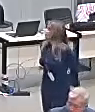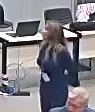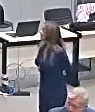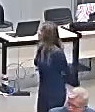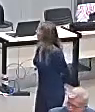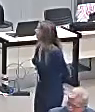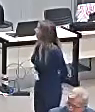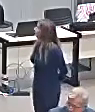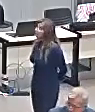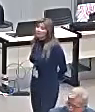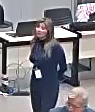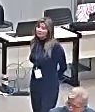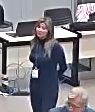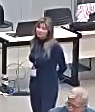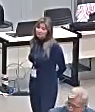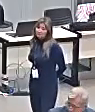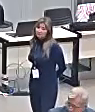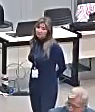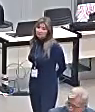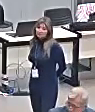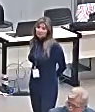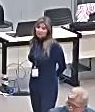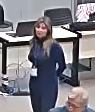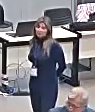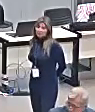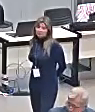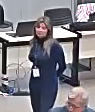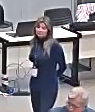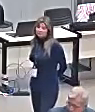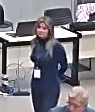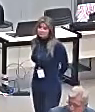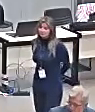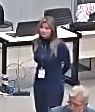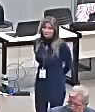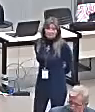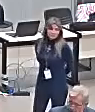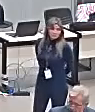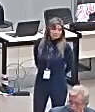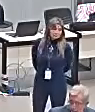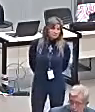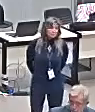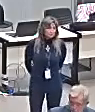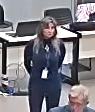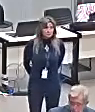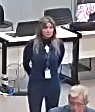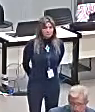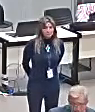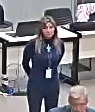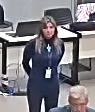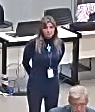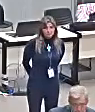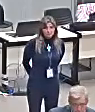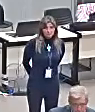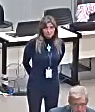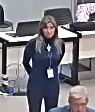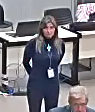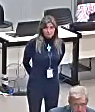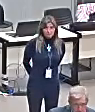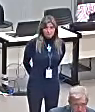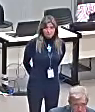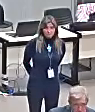número de audiências públicas que saem da casa e vão pro interior por exemplo duas por